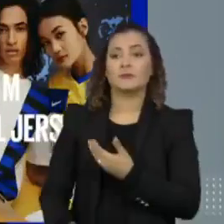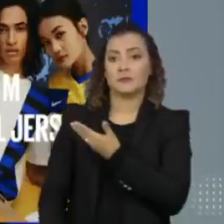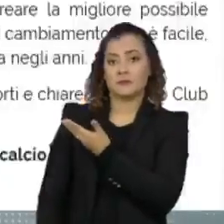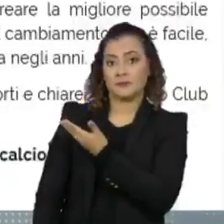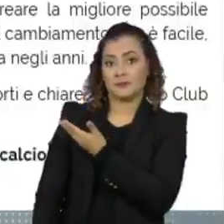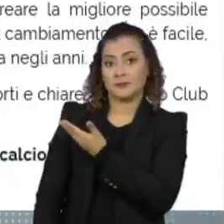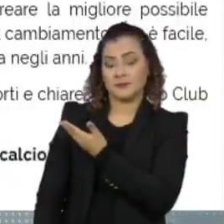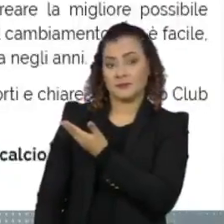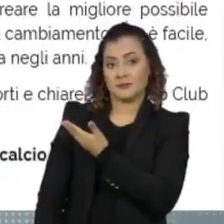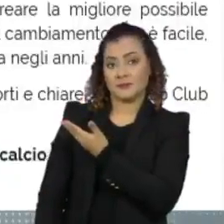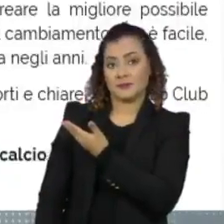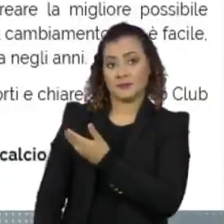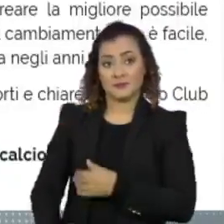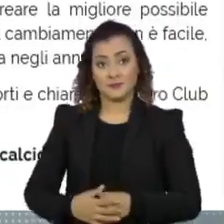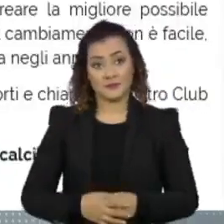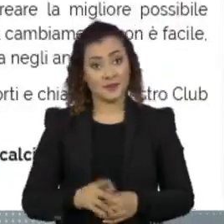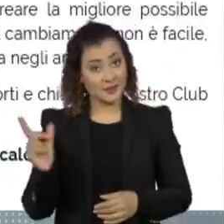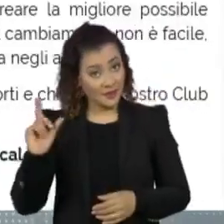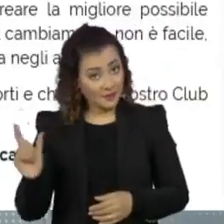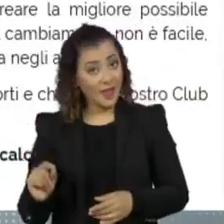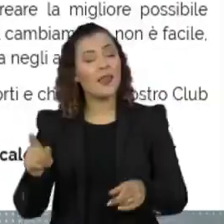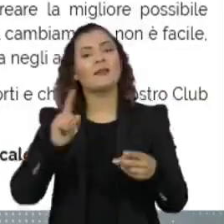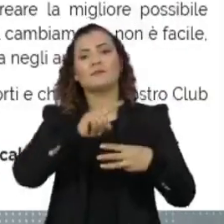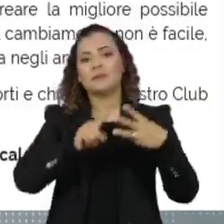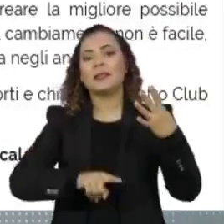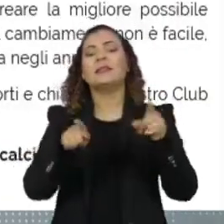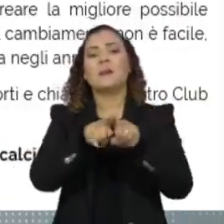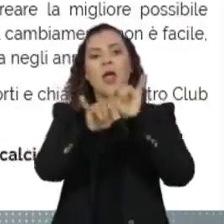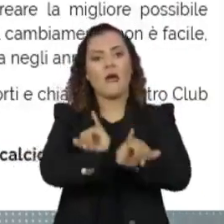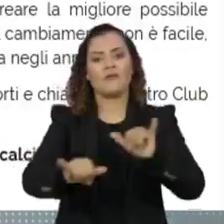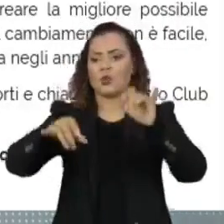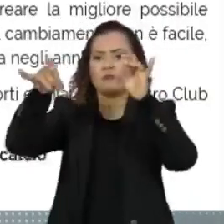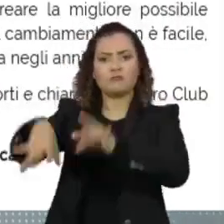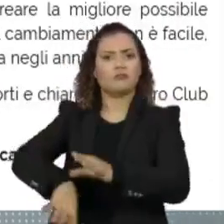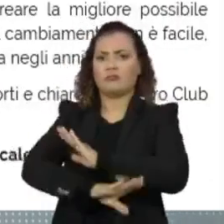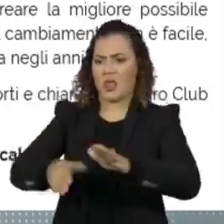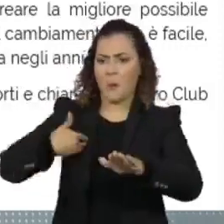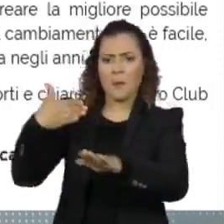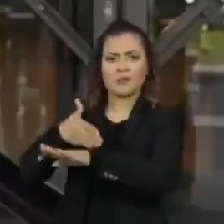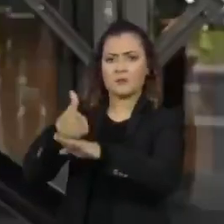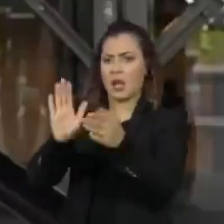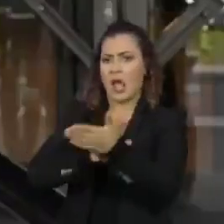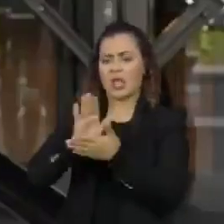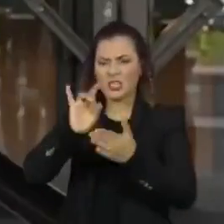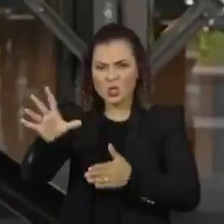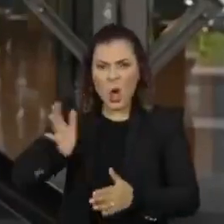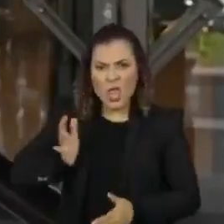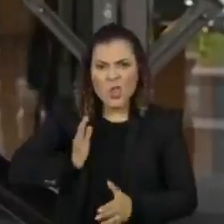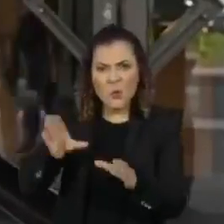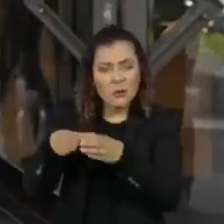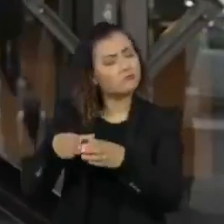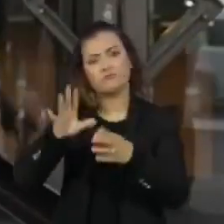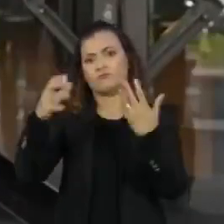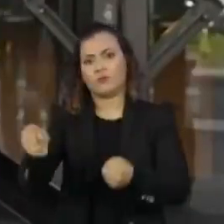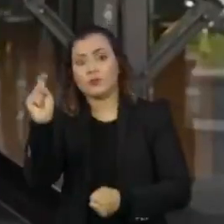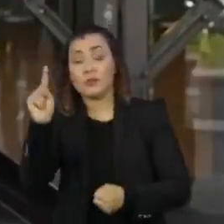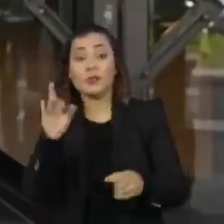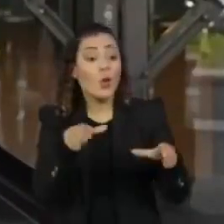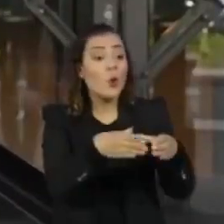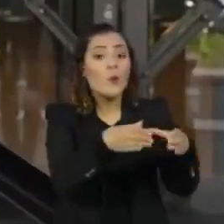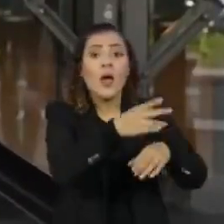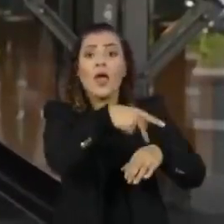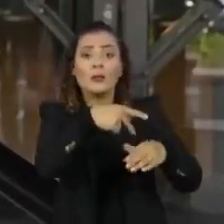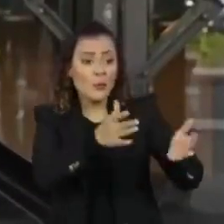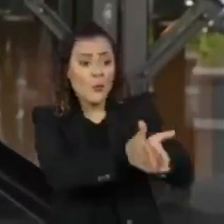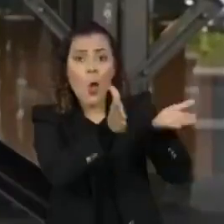internacionale e o Milan da Itália também anunciaram que não vão mais participar Como já não tinha o